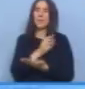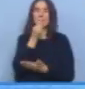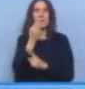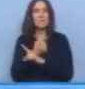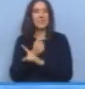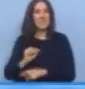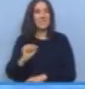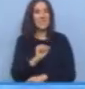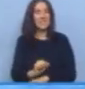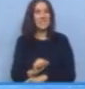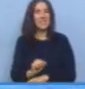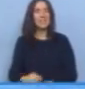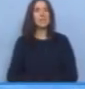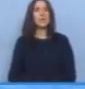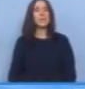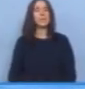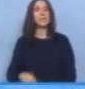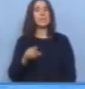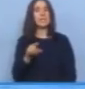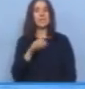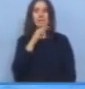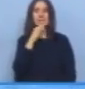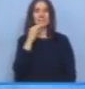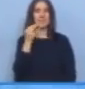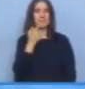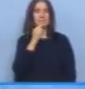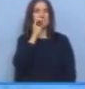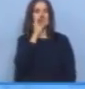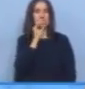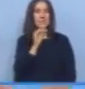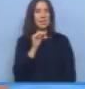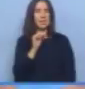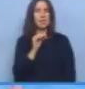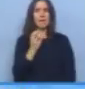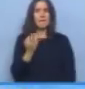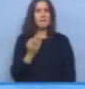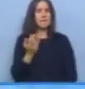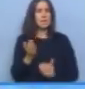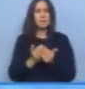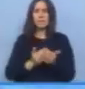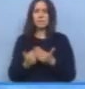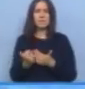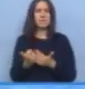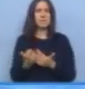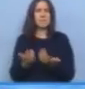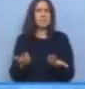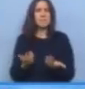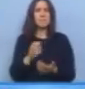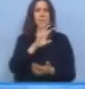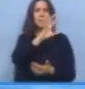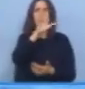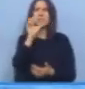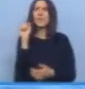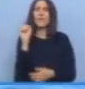a nossa, não é? E é engraçado perceber como, independentemente do país de